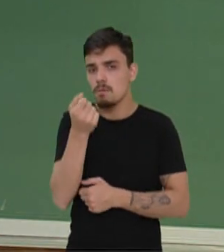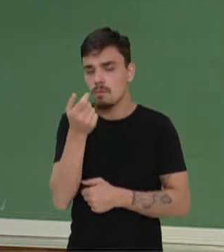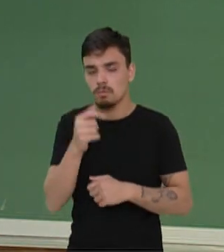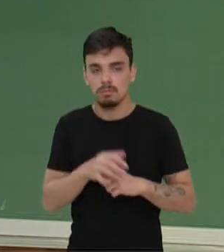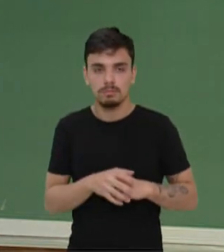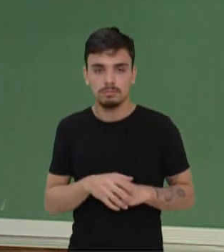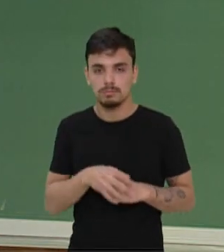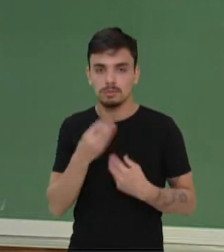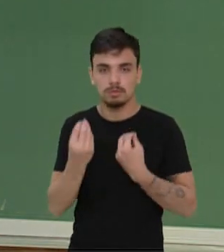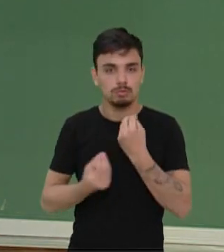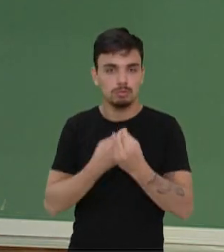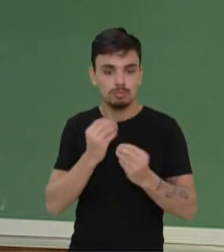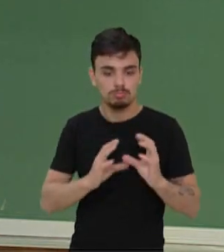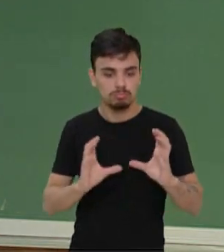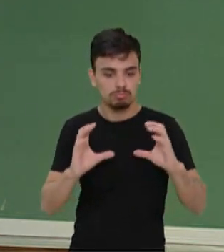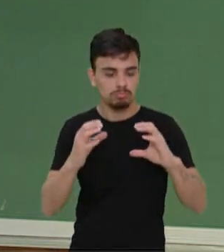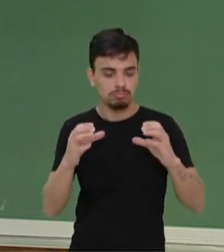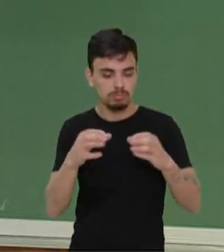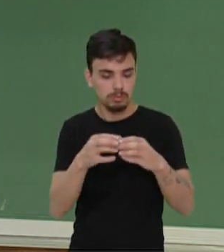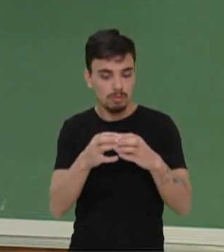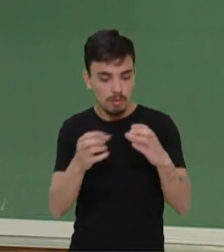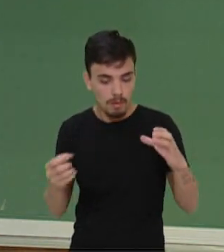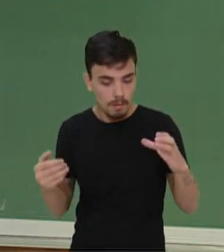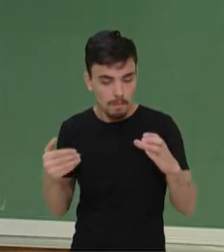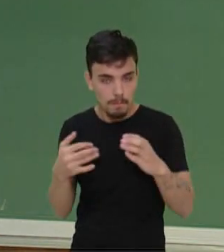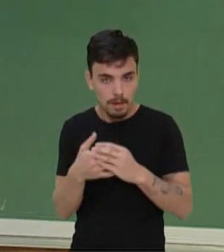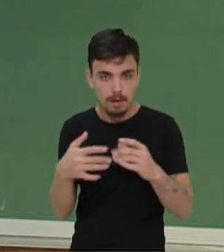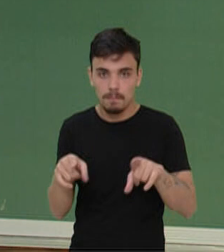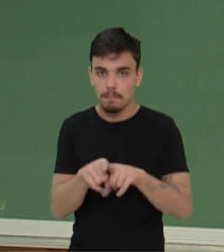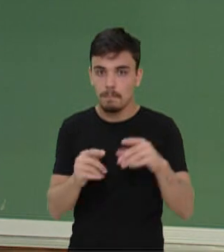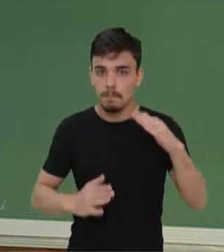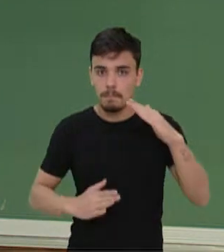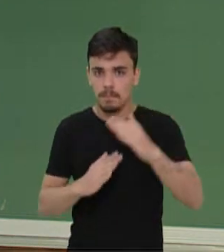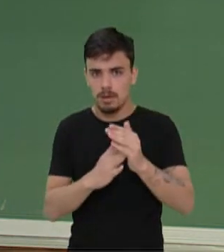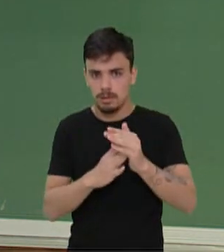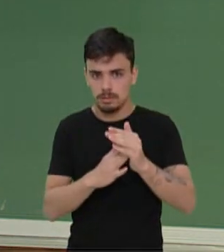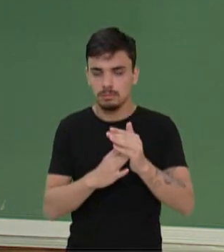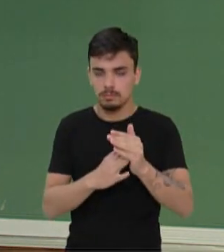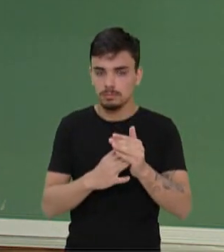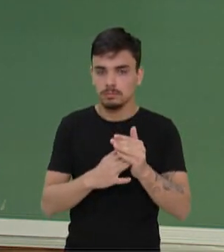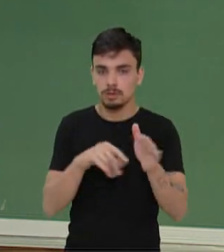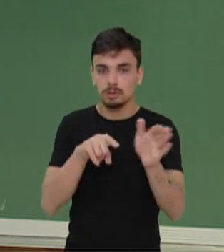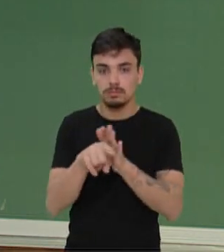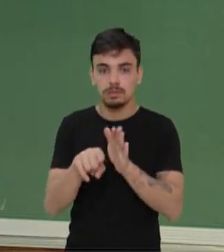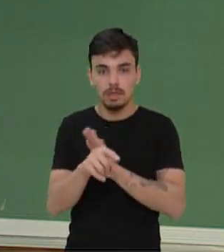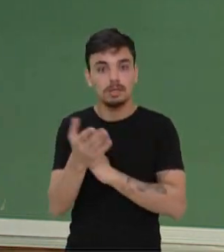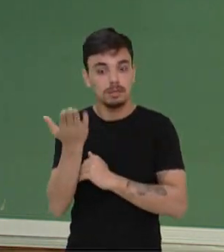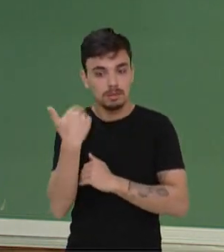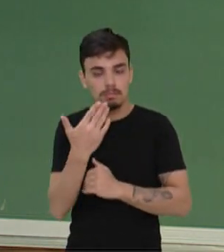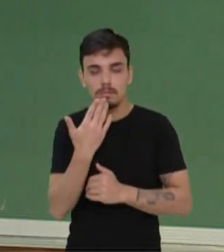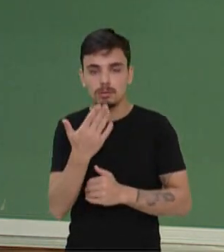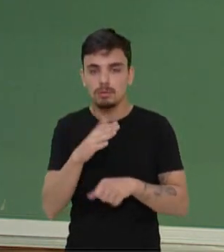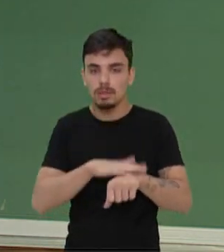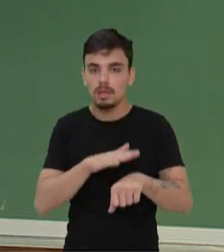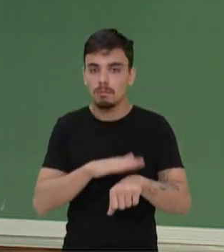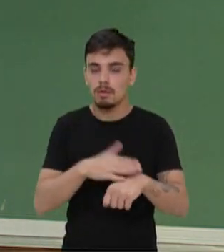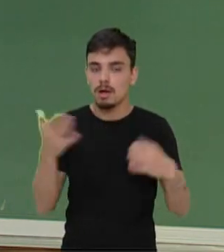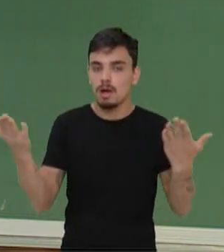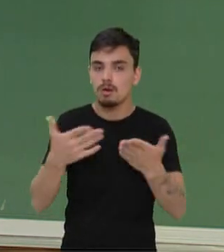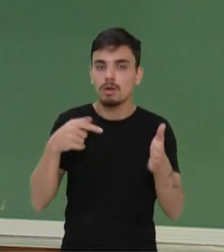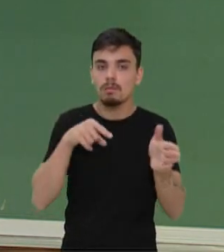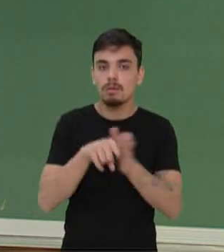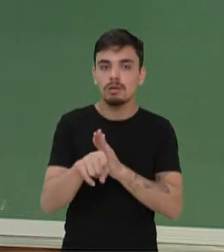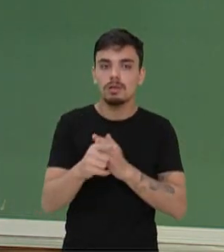quer, né, qual é a concentração máxima, o exercício anterior pediu um tempo para que dê aí a concentração máxima. Agora eu quero qual é